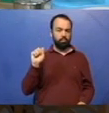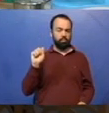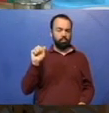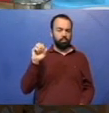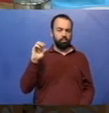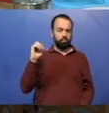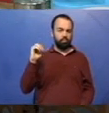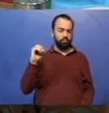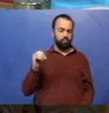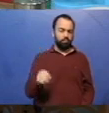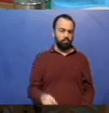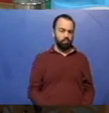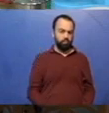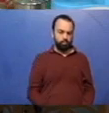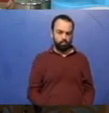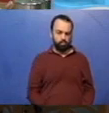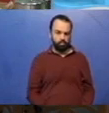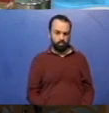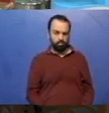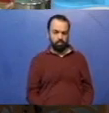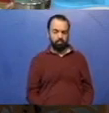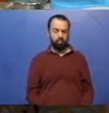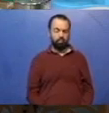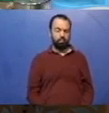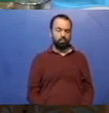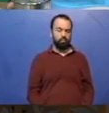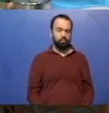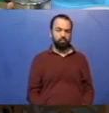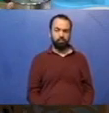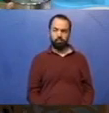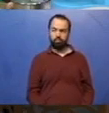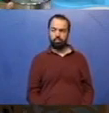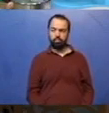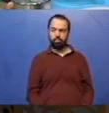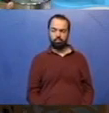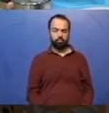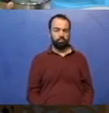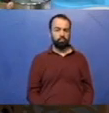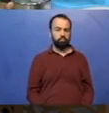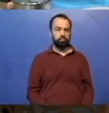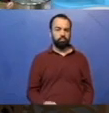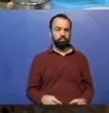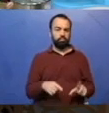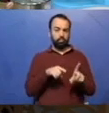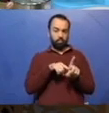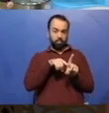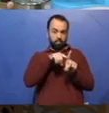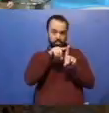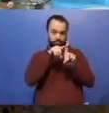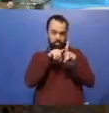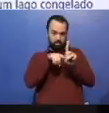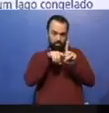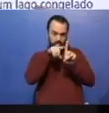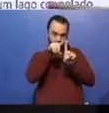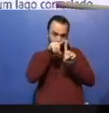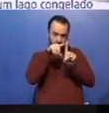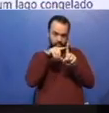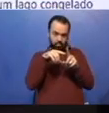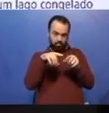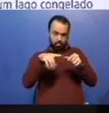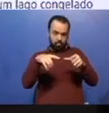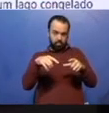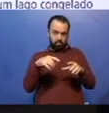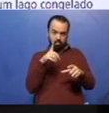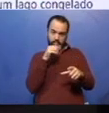ok? Deu para entender? Ficou claro, né? Com o aumento da temperatura, a superfície de um